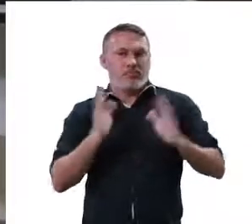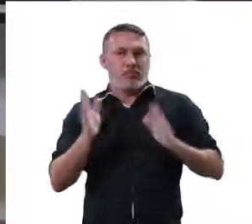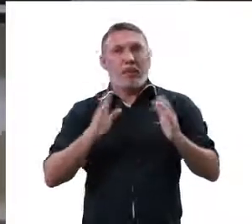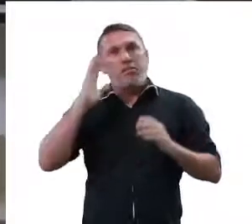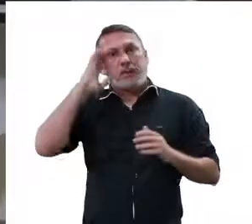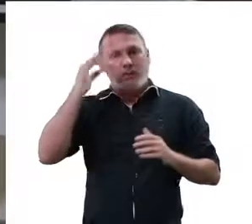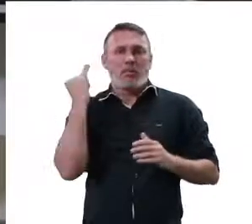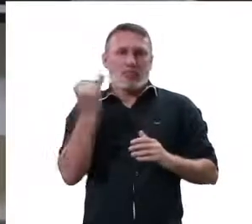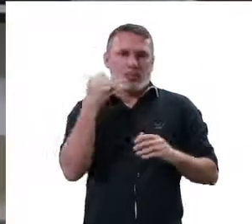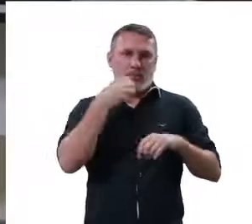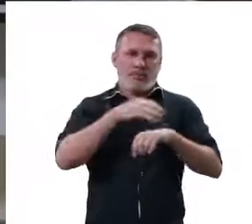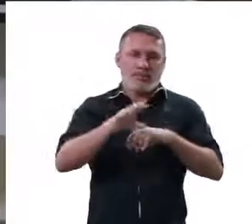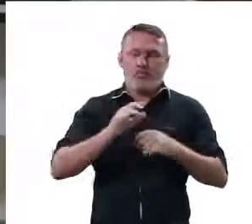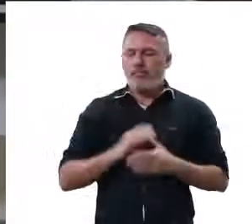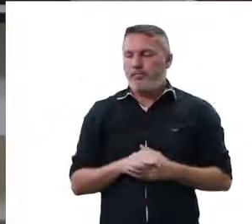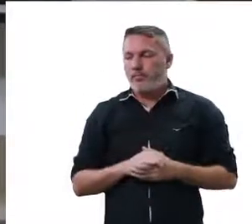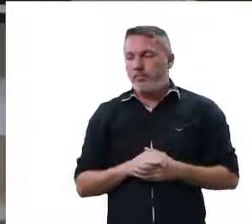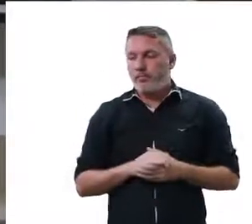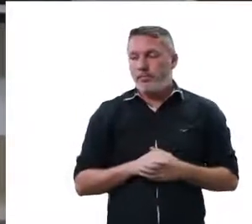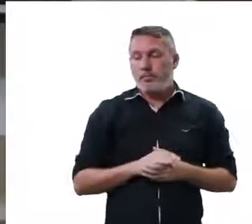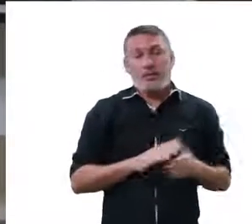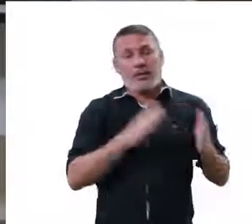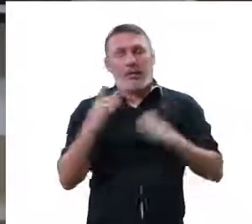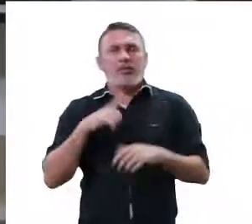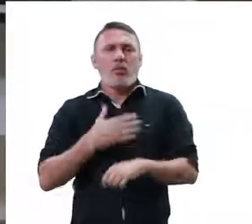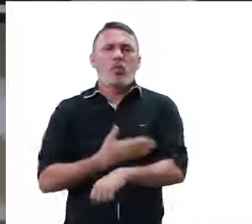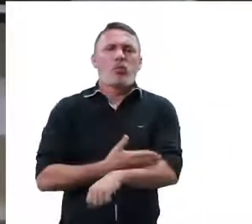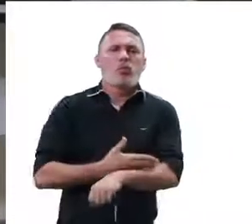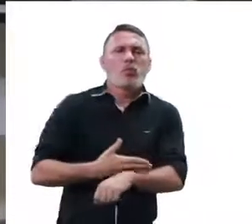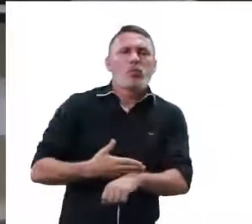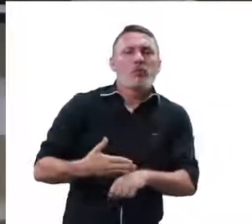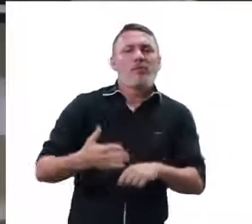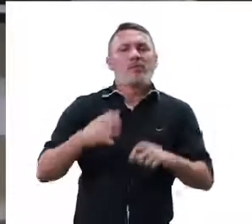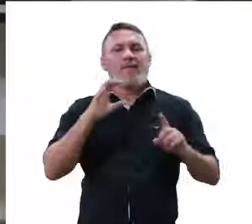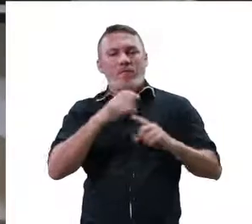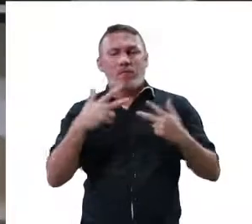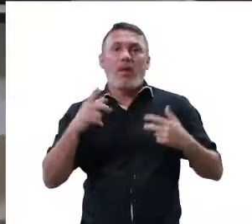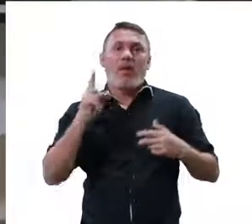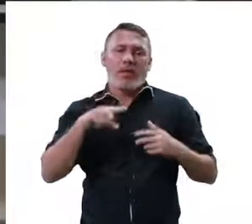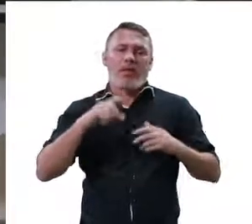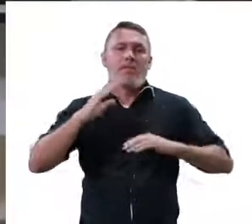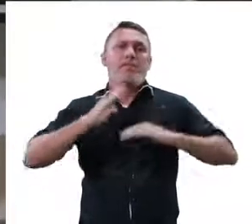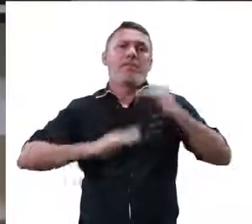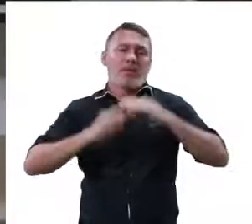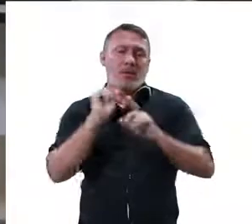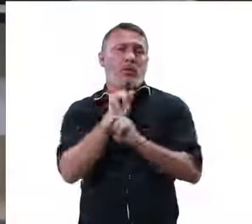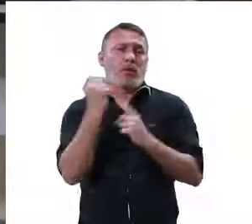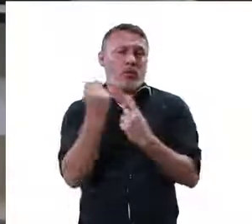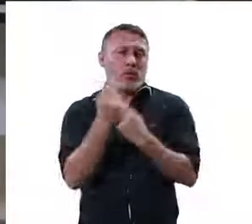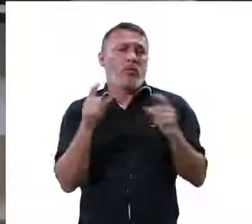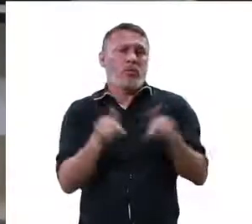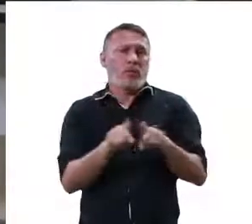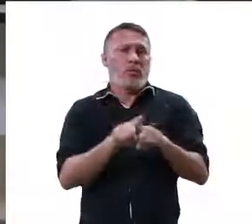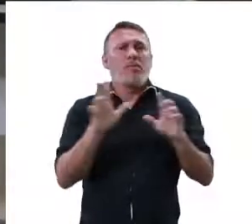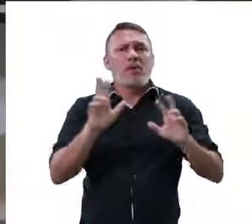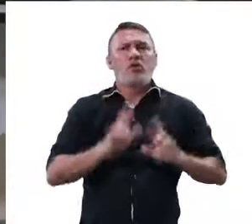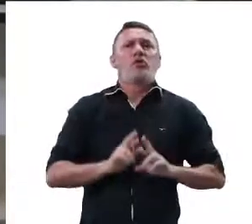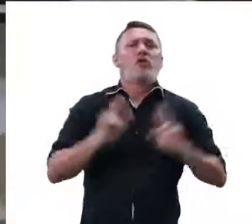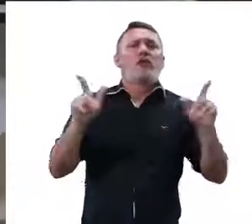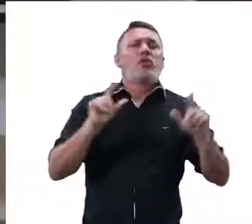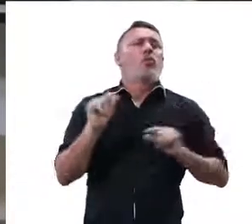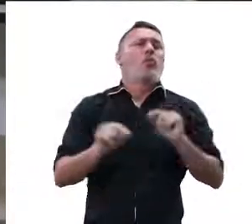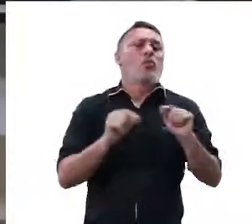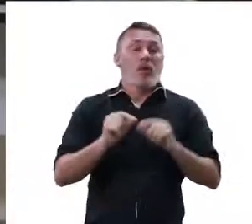é um dado fundamental. Os costumes, então, também são práticas sociais, mas o